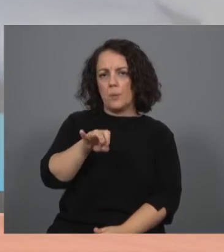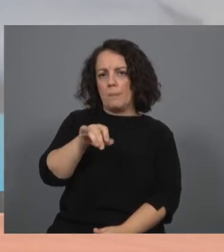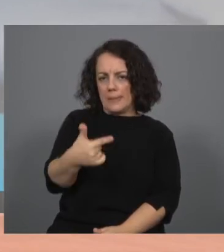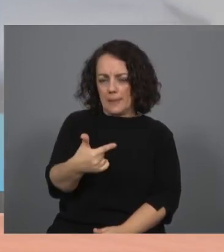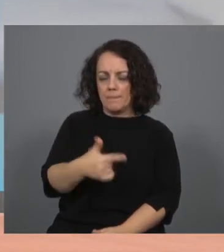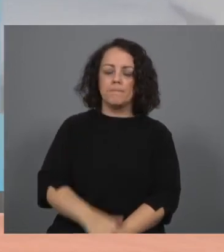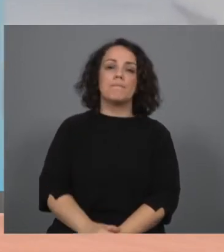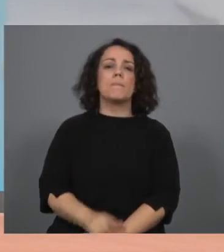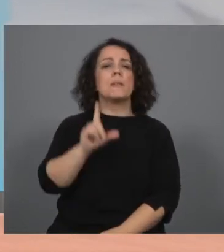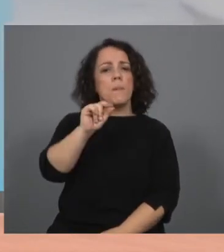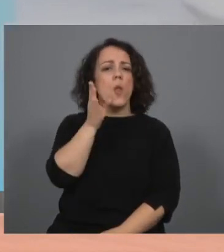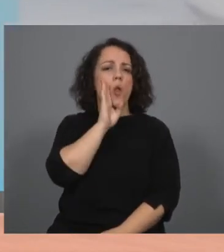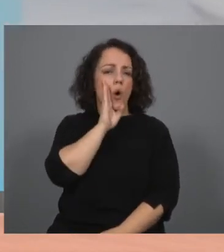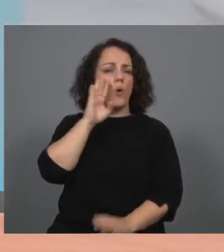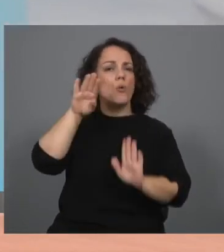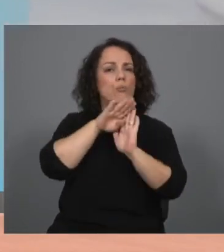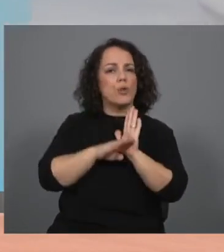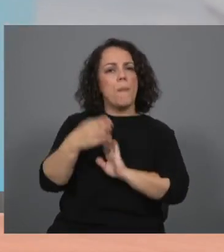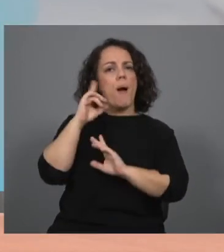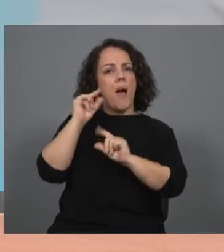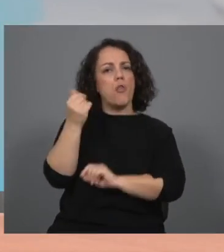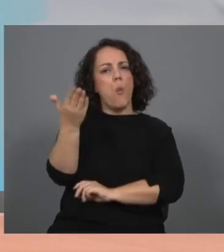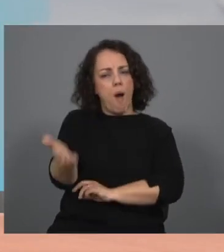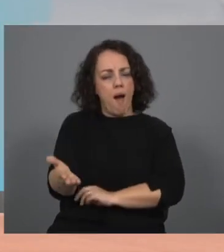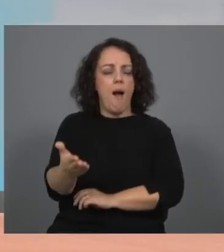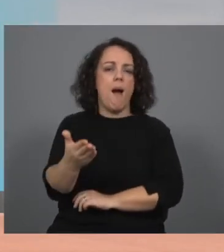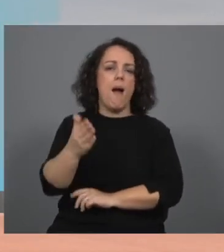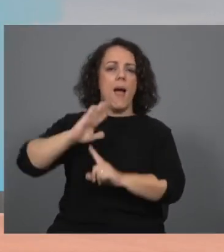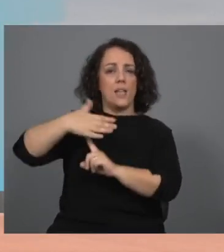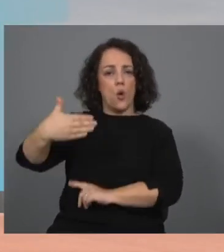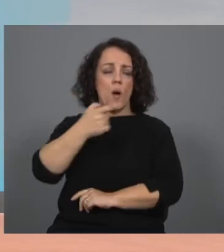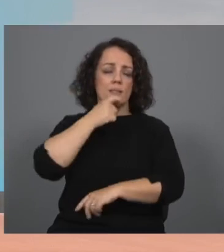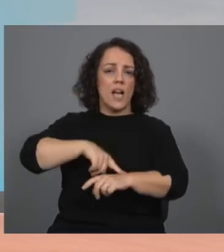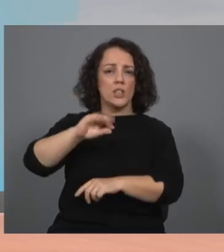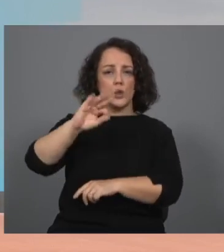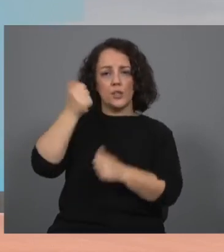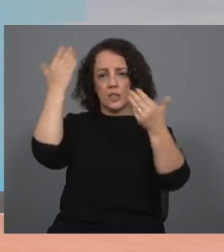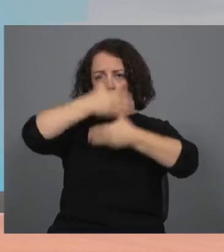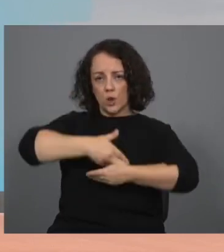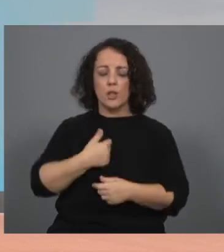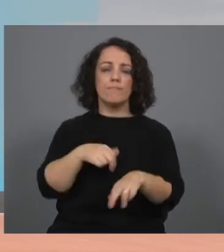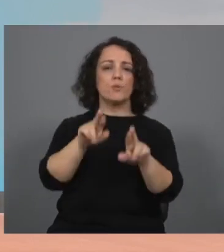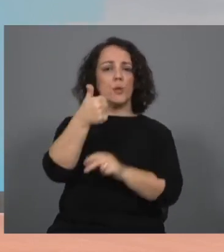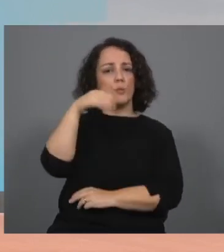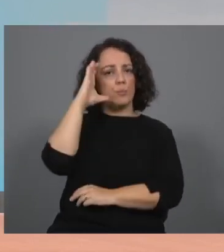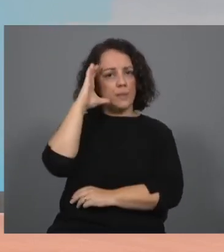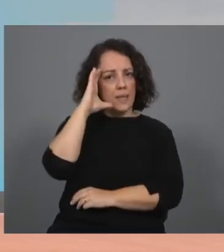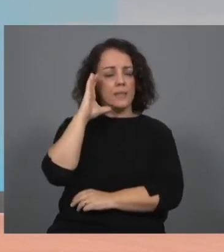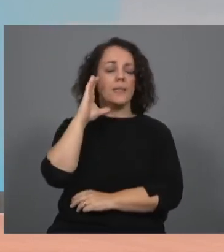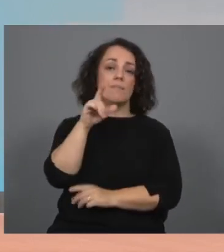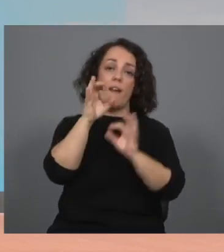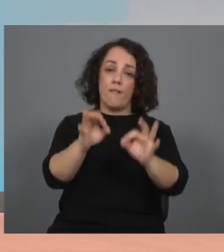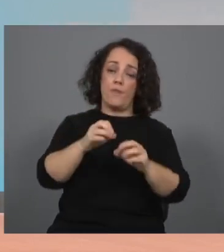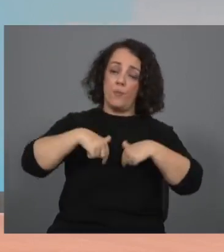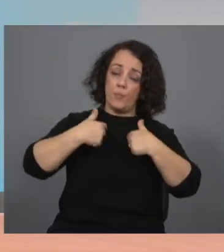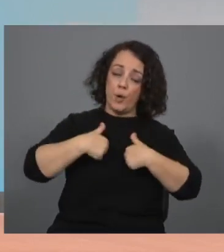agência.eclésia.pt, e siga mais logo a nossa edição na rádio, na Antena 1, quando forem 22h45. Desejo-lhe uma ótima tarde, a cuidar de si